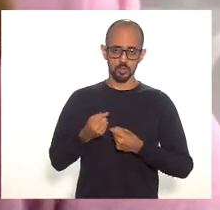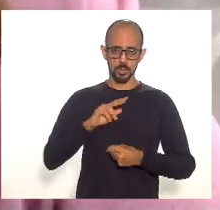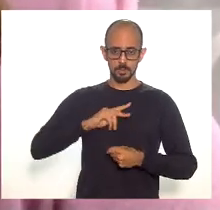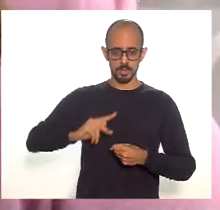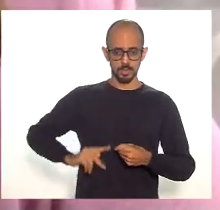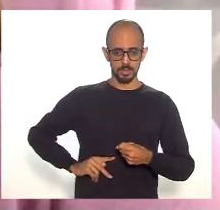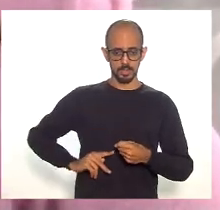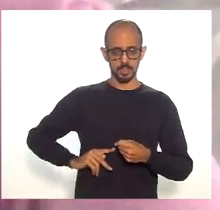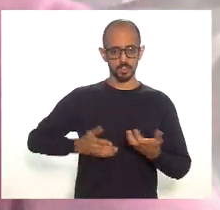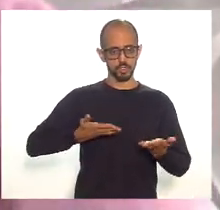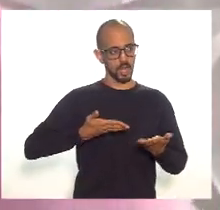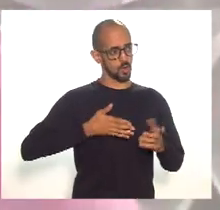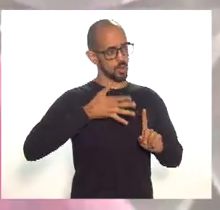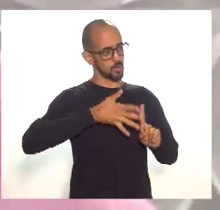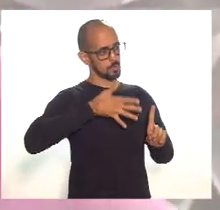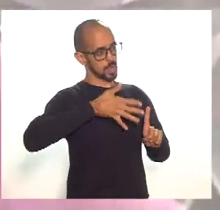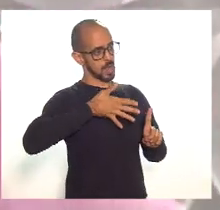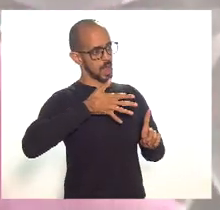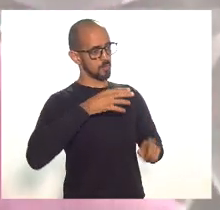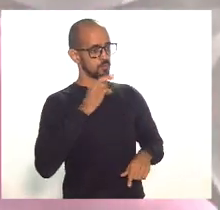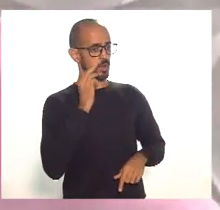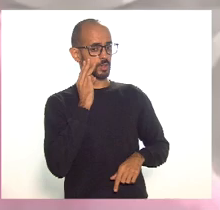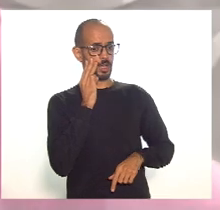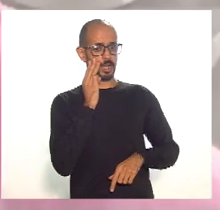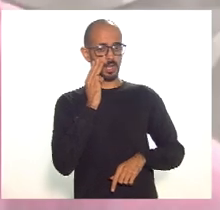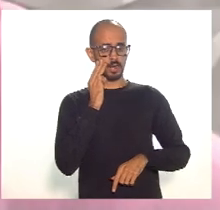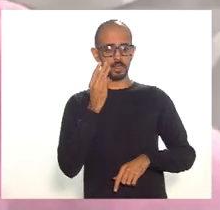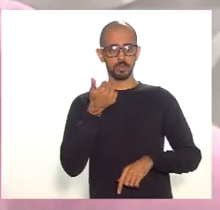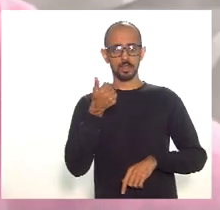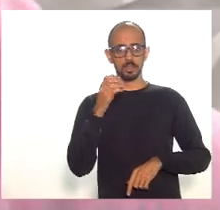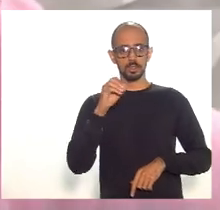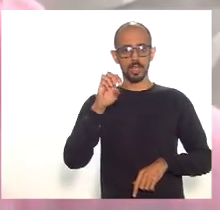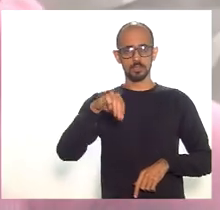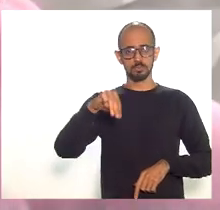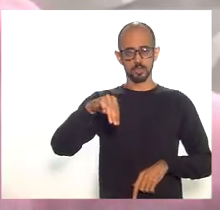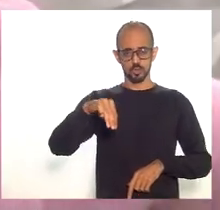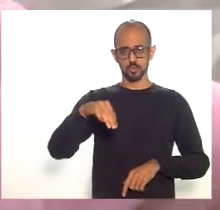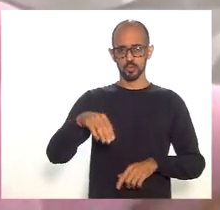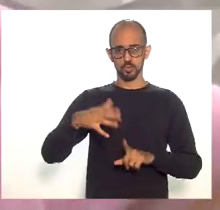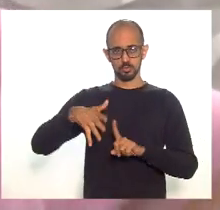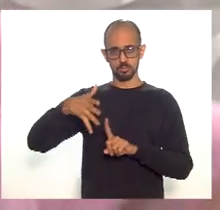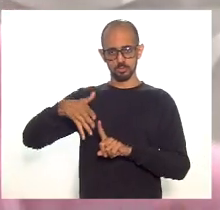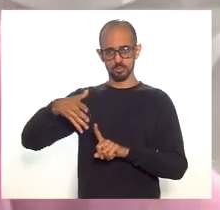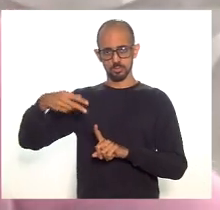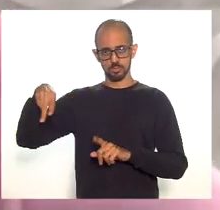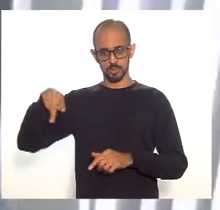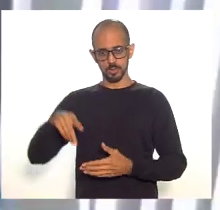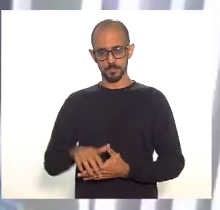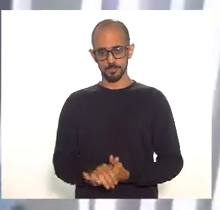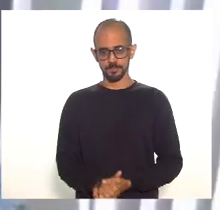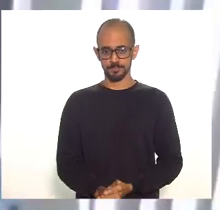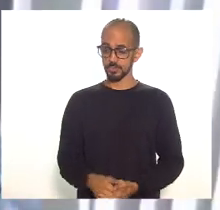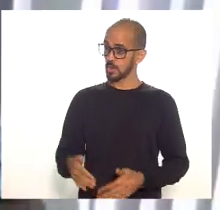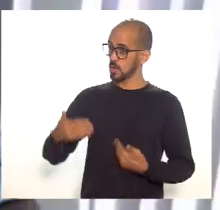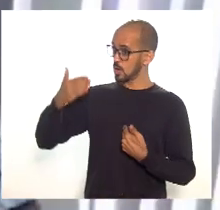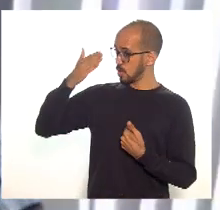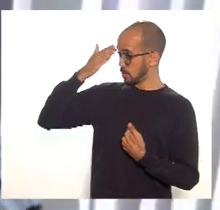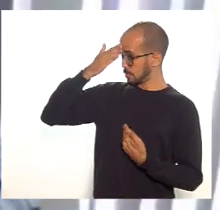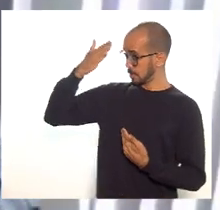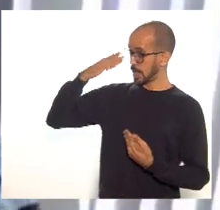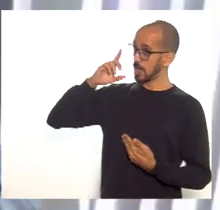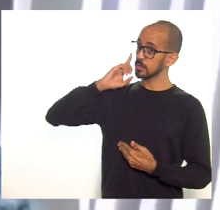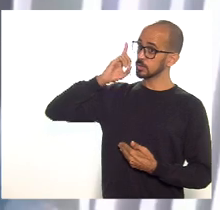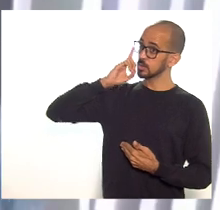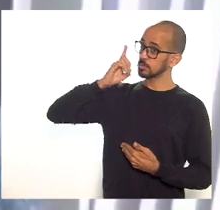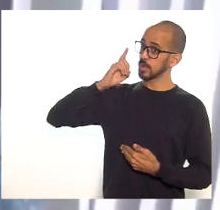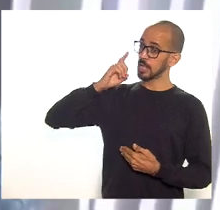ao deputado Valdec Carneiro, que terá 10 minutos para a sua manifestação. Obrigado, deputada